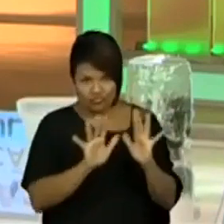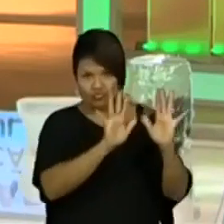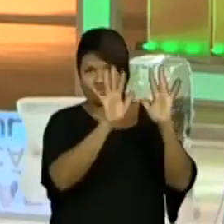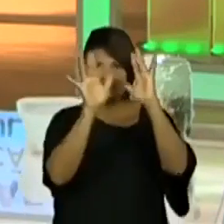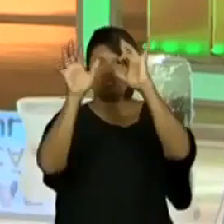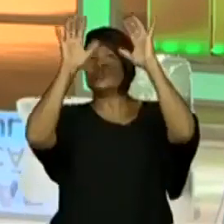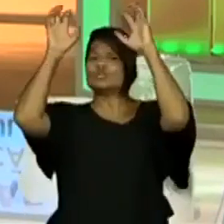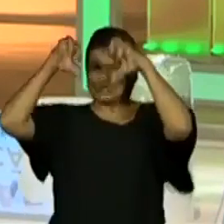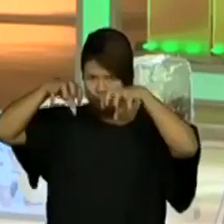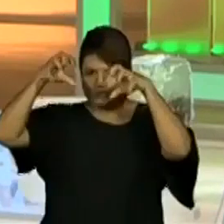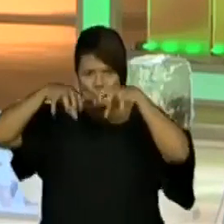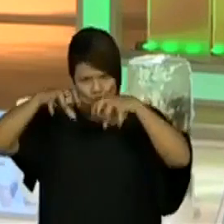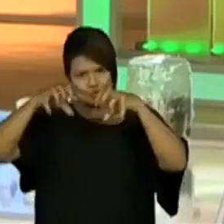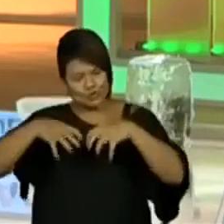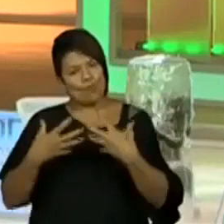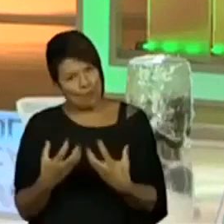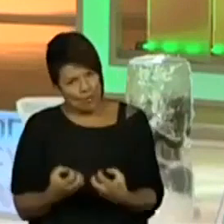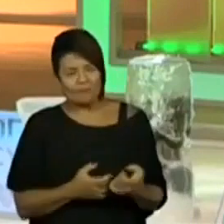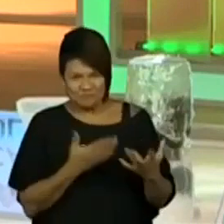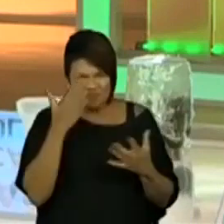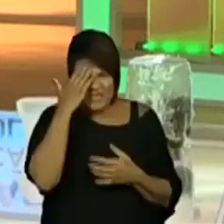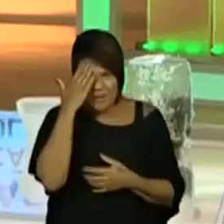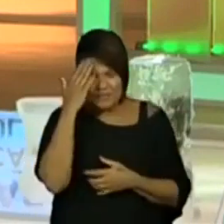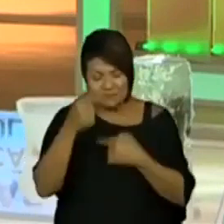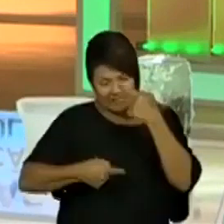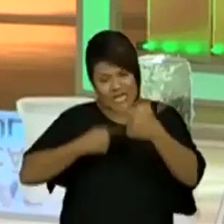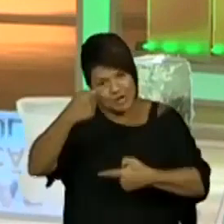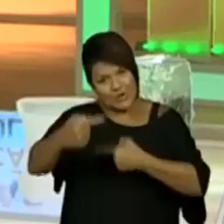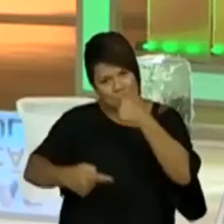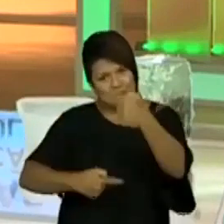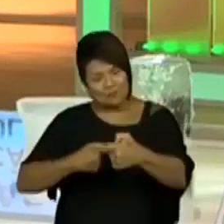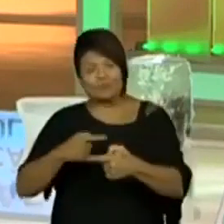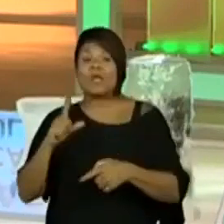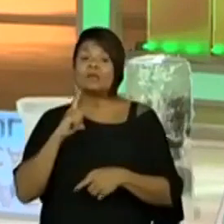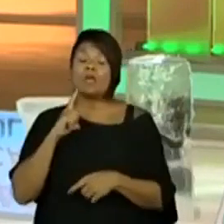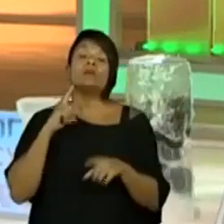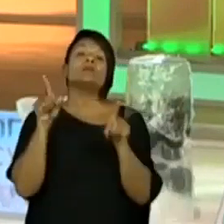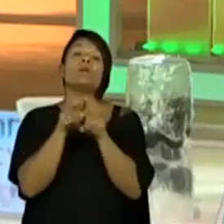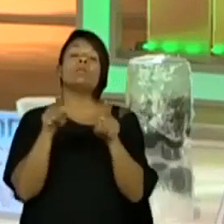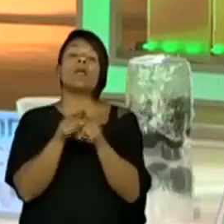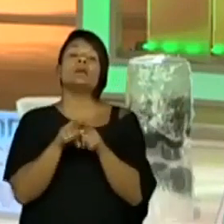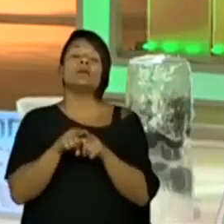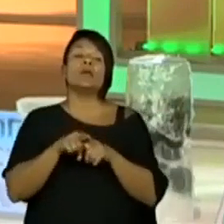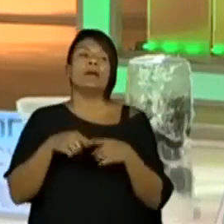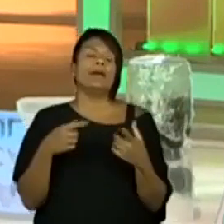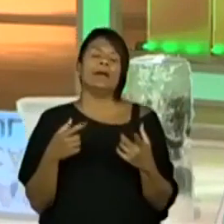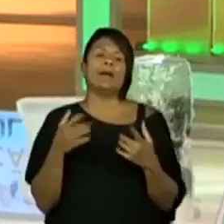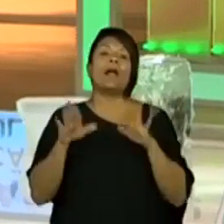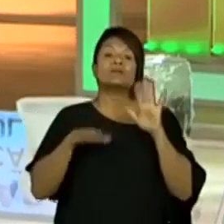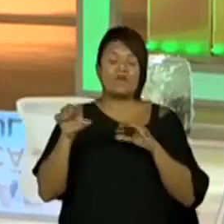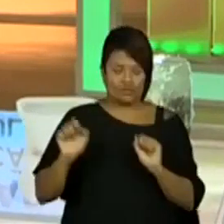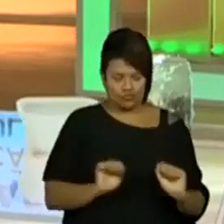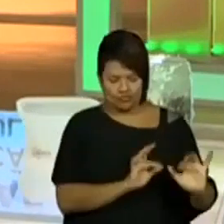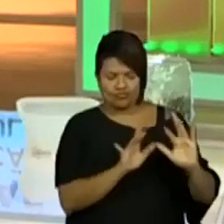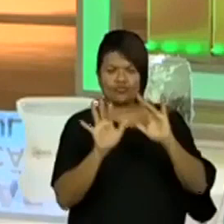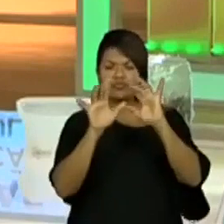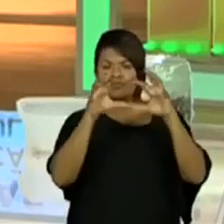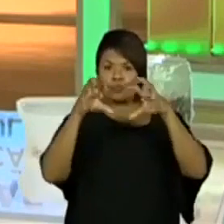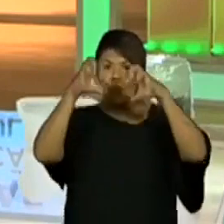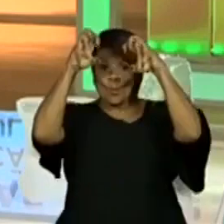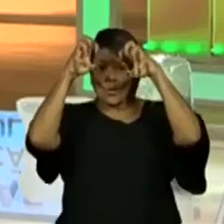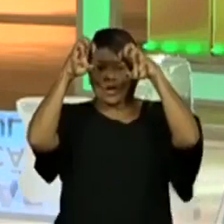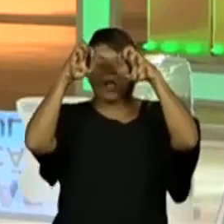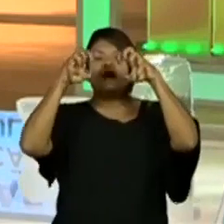alguns momentos, existem algumas etapas intermediárias aí, como a chuva de granizo, né? Algumas mudanças de